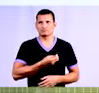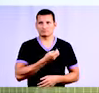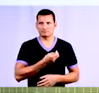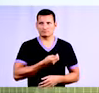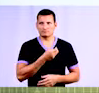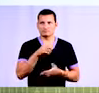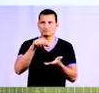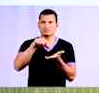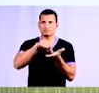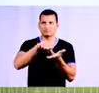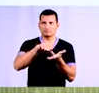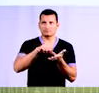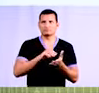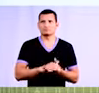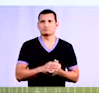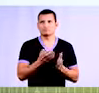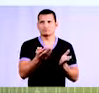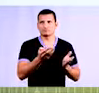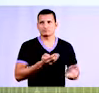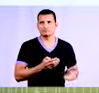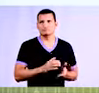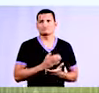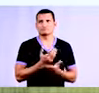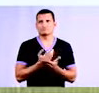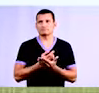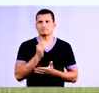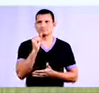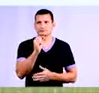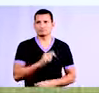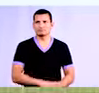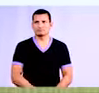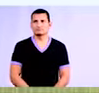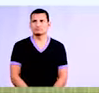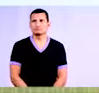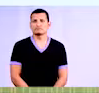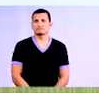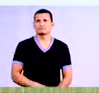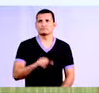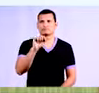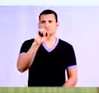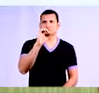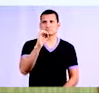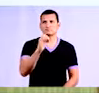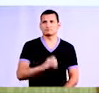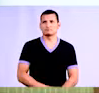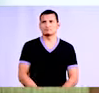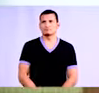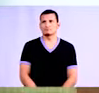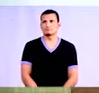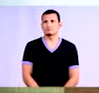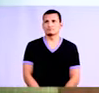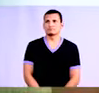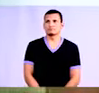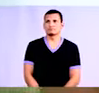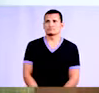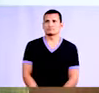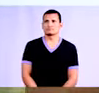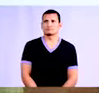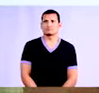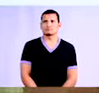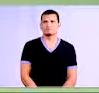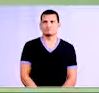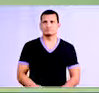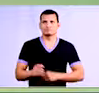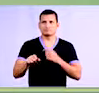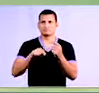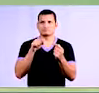nos polos e te convido, vamos estudar um pouquinho mais sobre sistemas operacionais. Bom, o objetivo